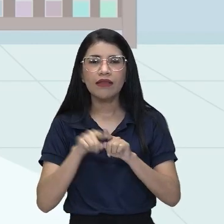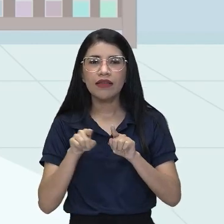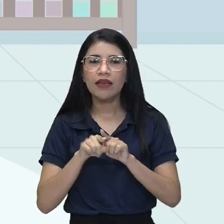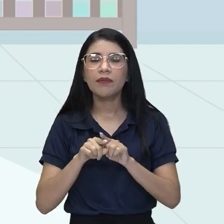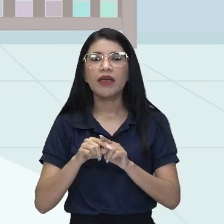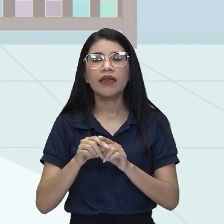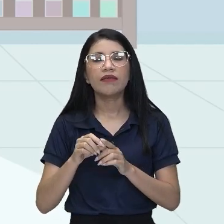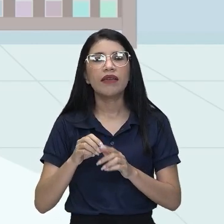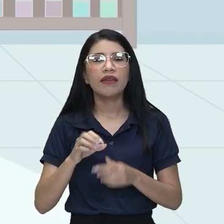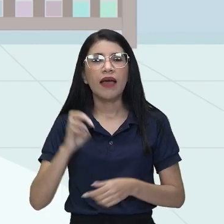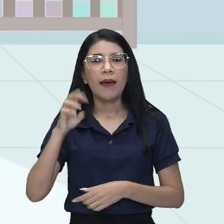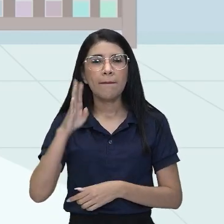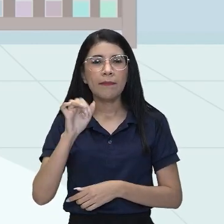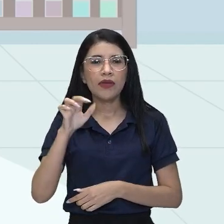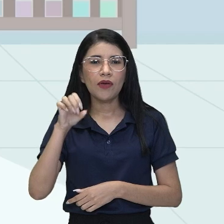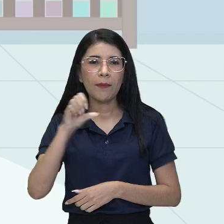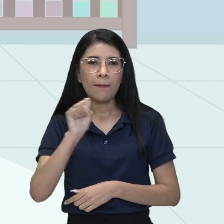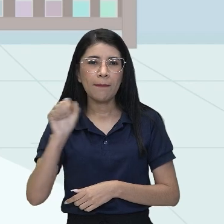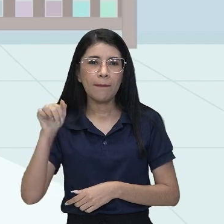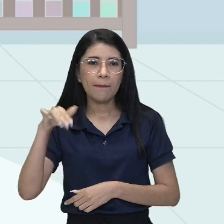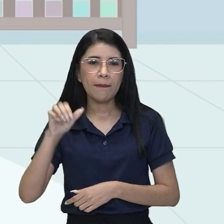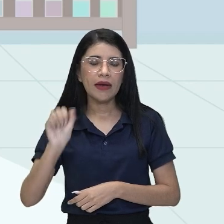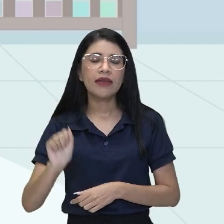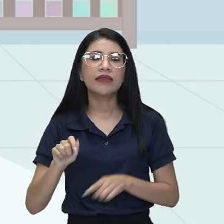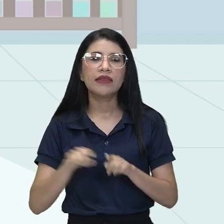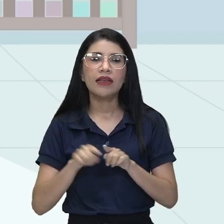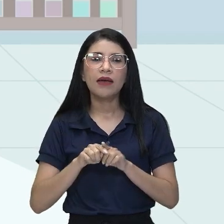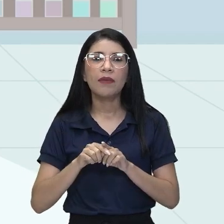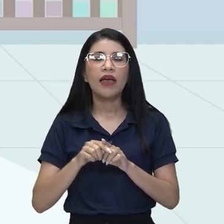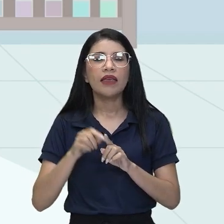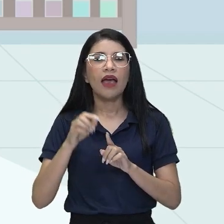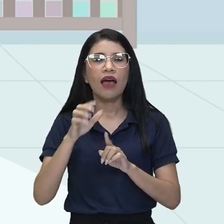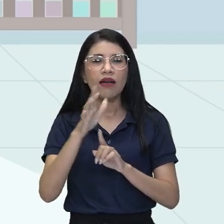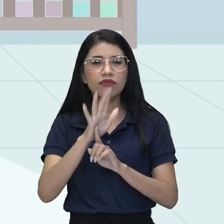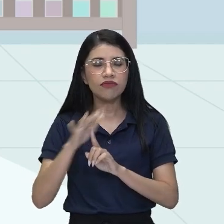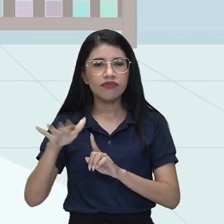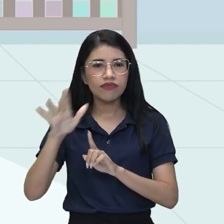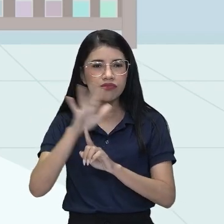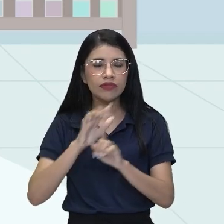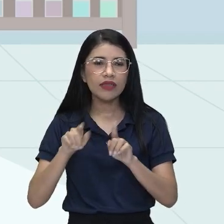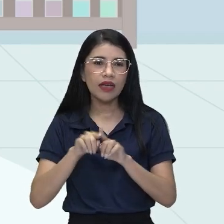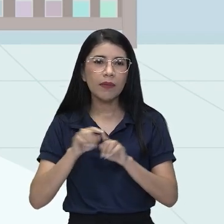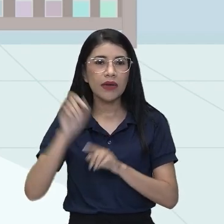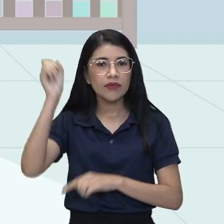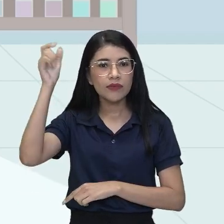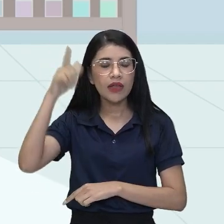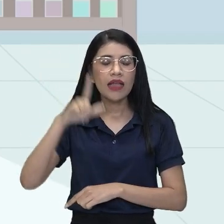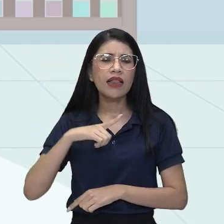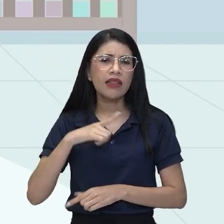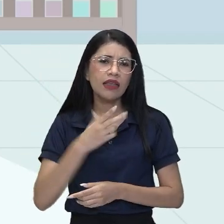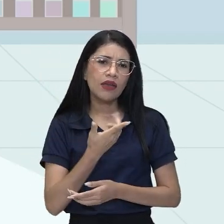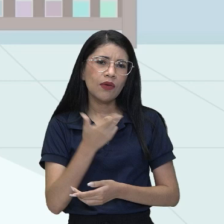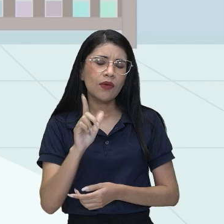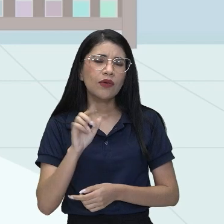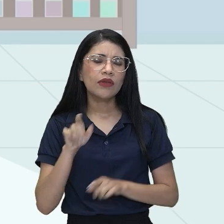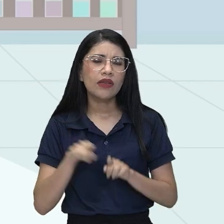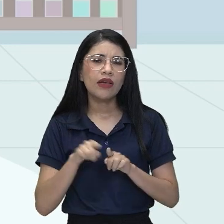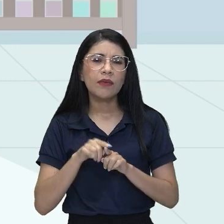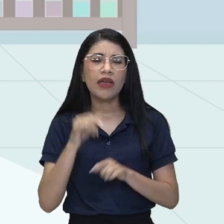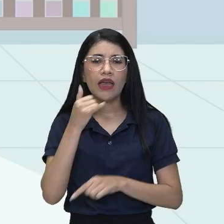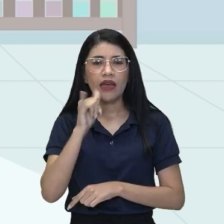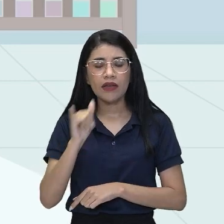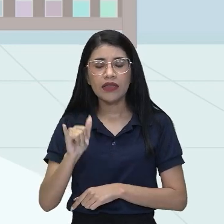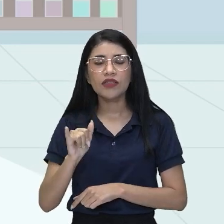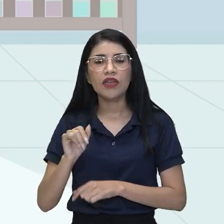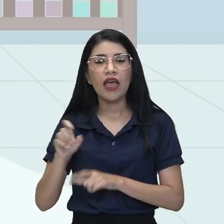a hidrelétrica, a eólica e a solar. Claro que existem as energias renováveis, que